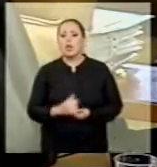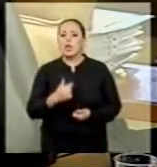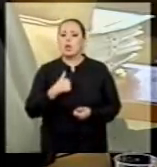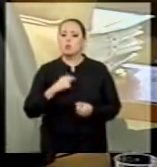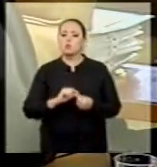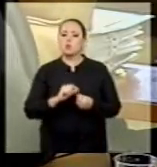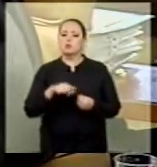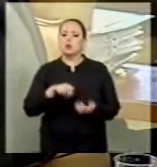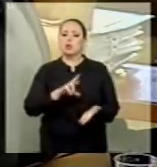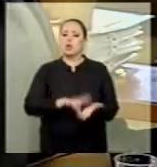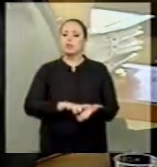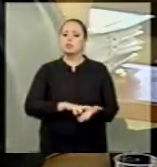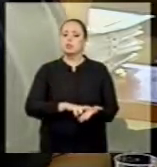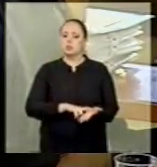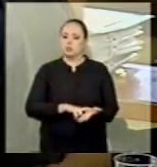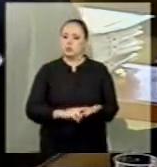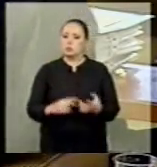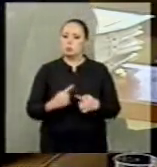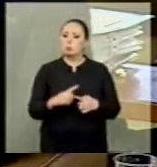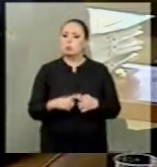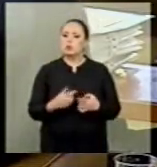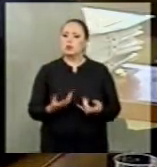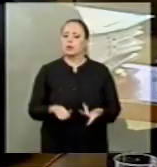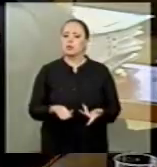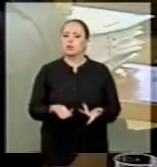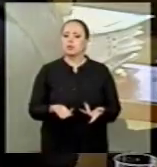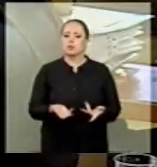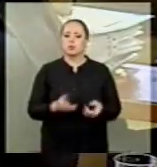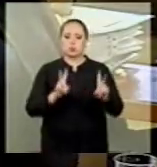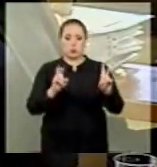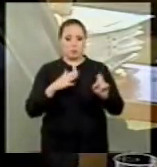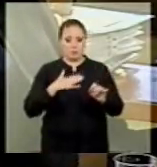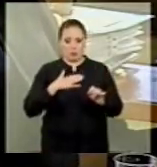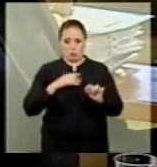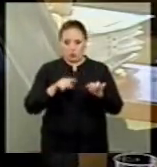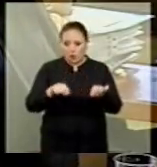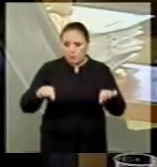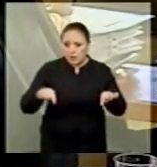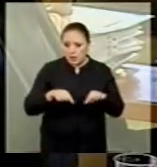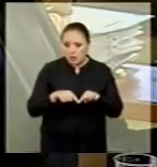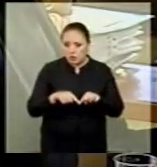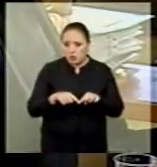senhora presidente, porque em relação ao meu gabinete, desde que aqui estou,